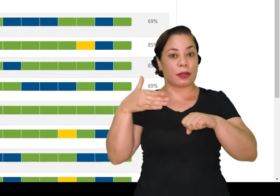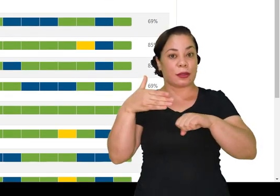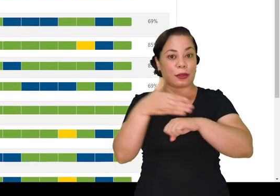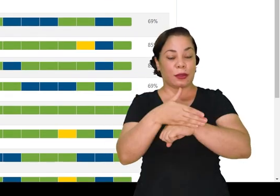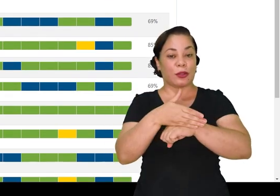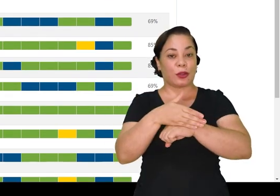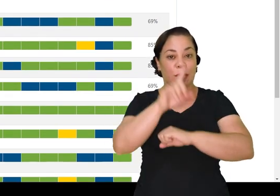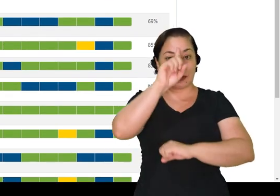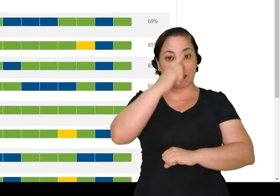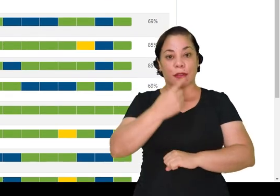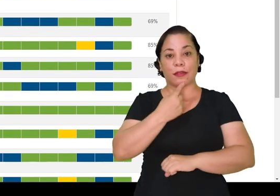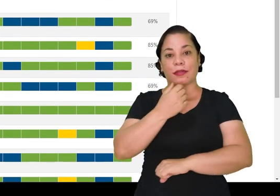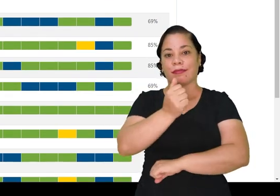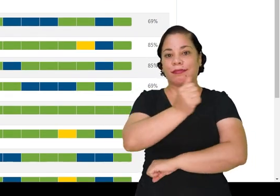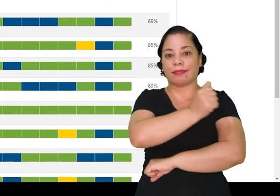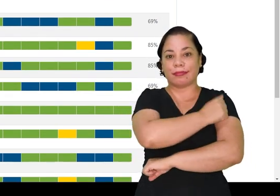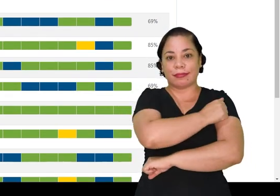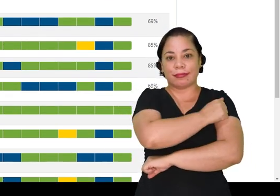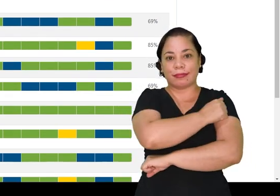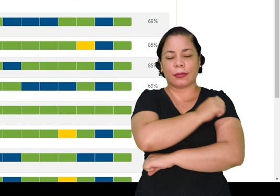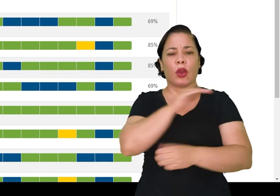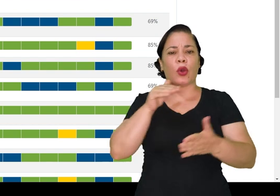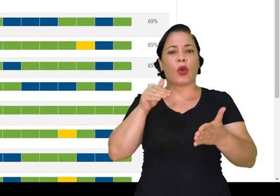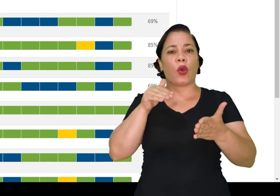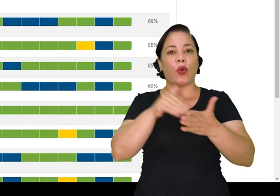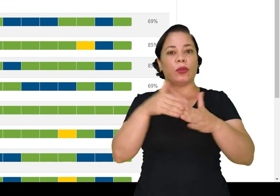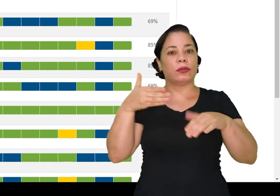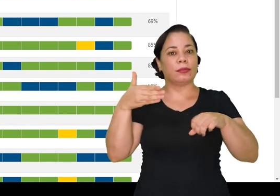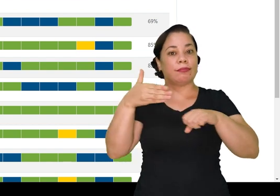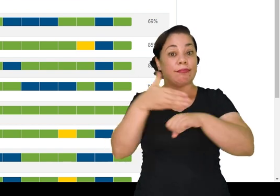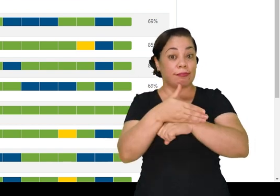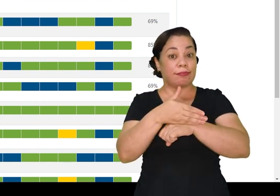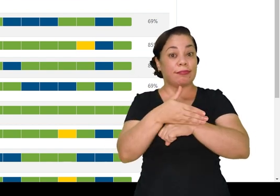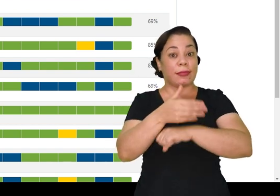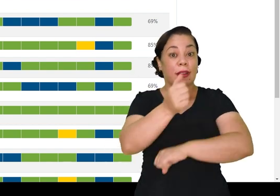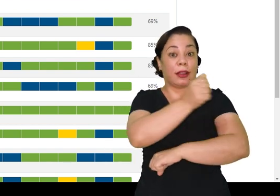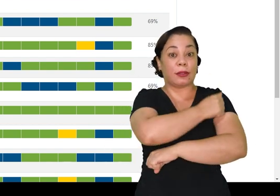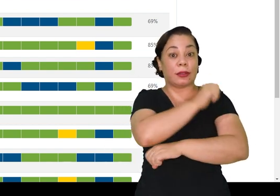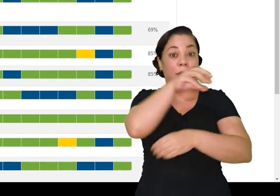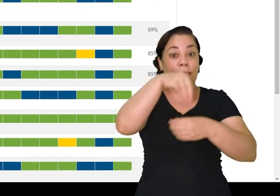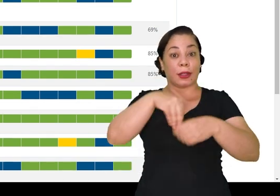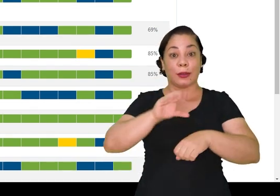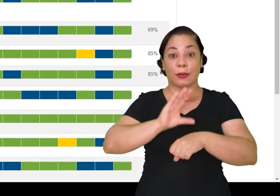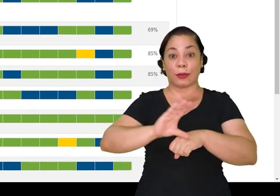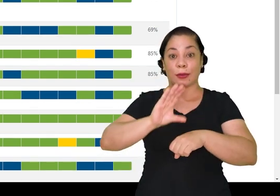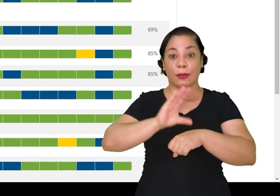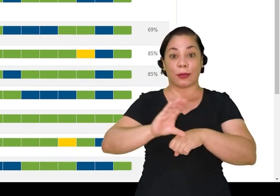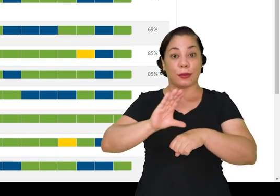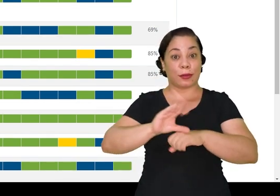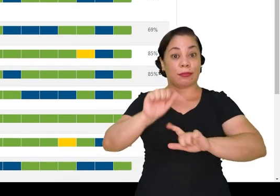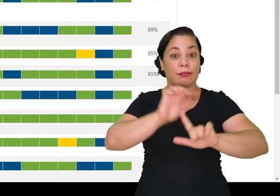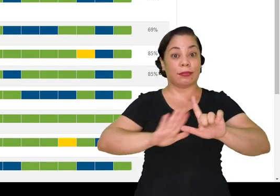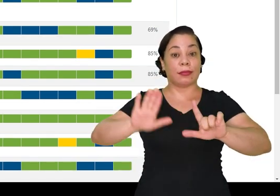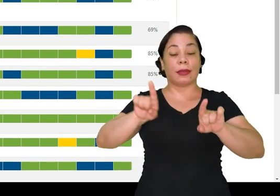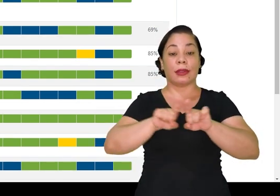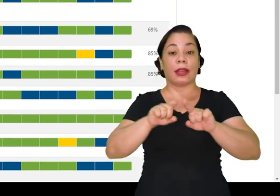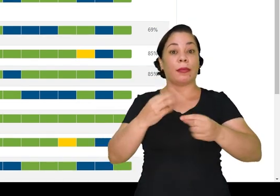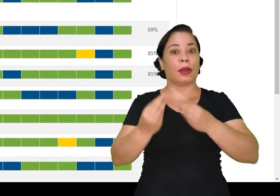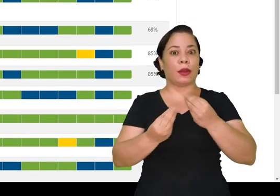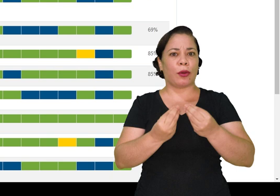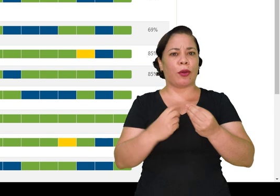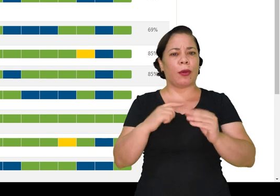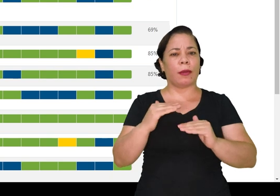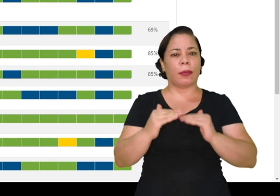acesso ao perfil do estudante ao último acesso deste estudante no curso e também ao seu